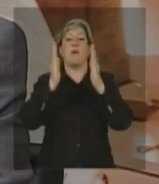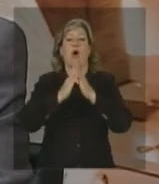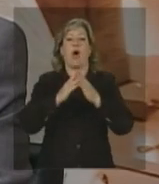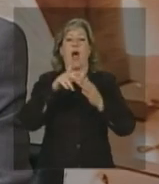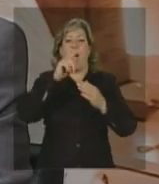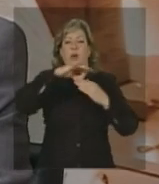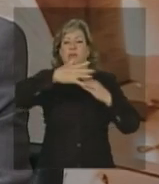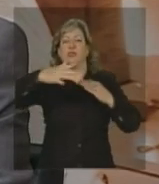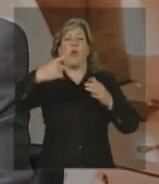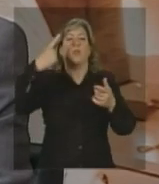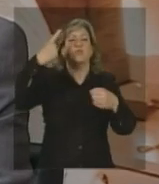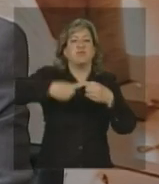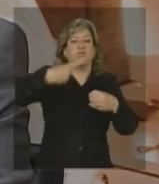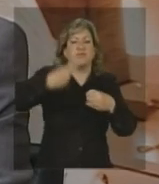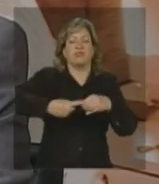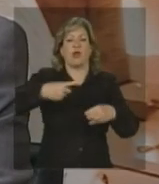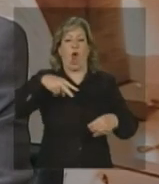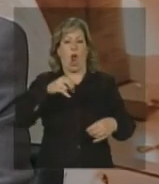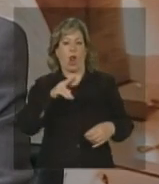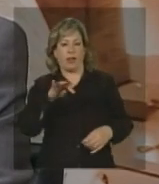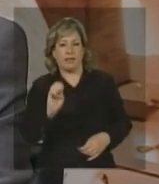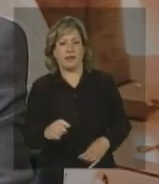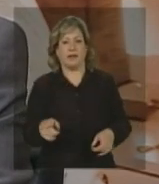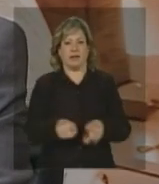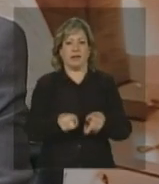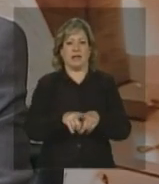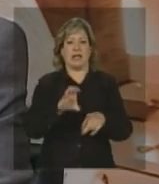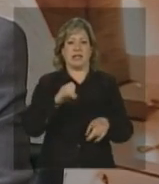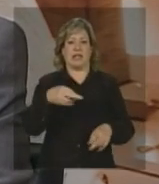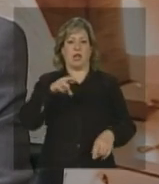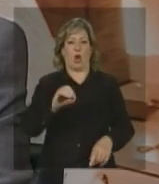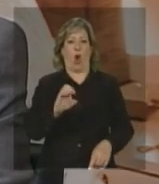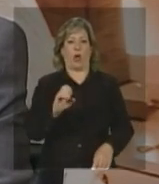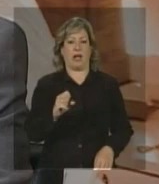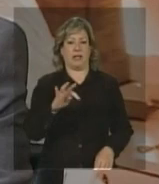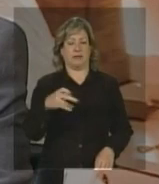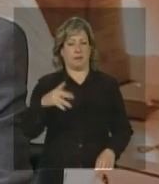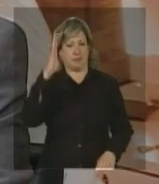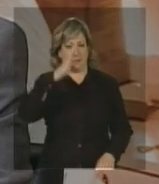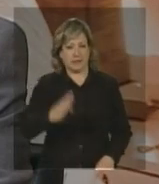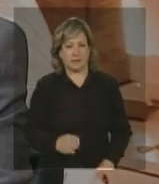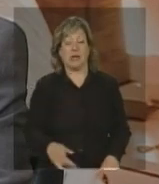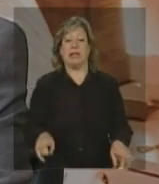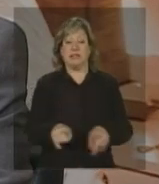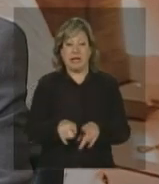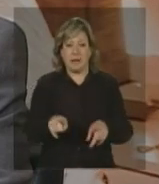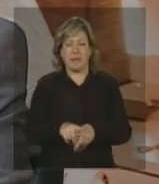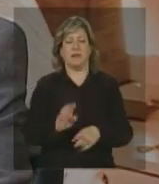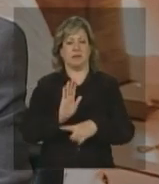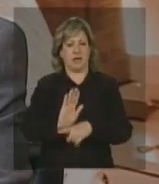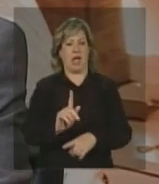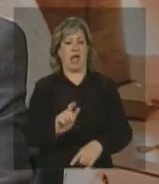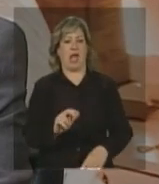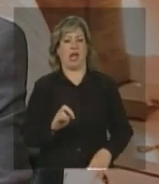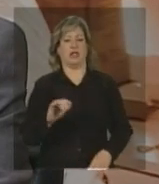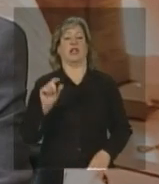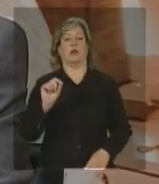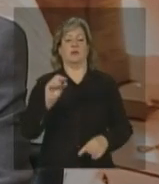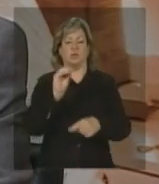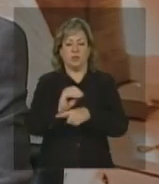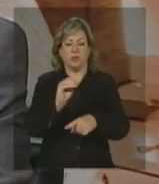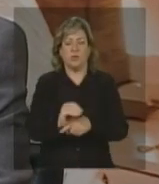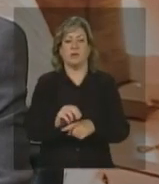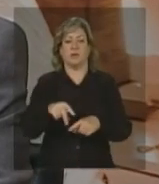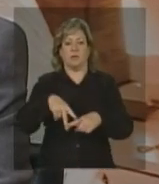norte e do centro-oeste brasileiro. E aí, é como ele falou, também estamos garantindo a manutenção e adaptação